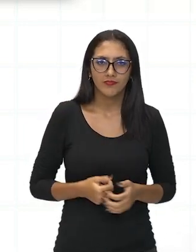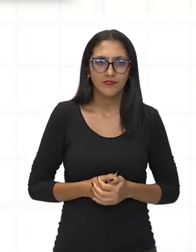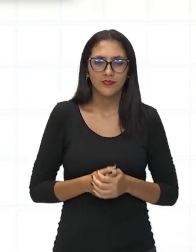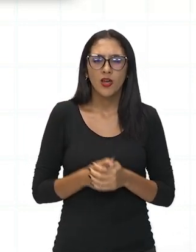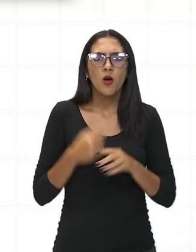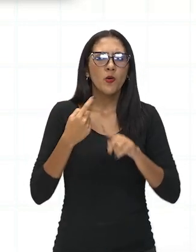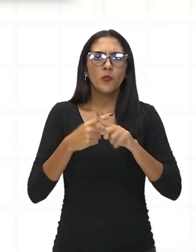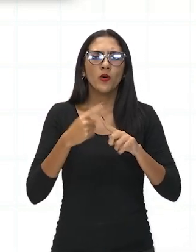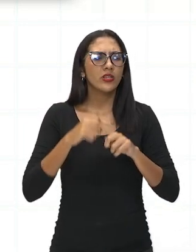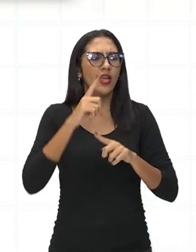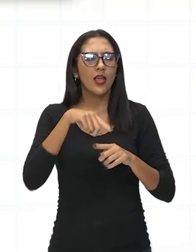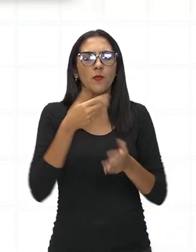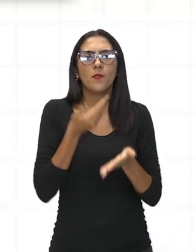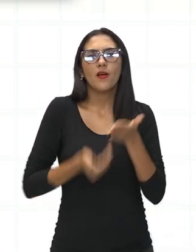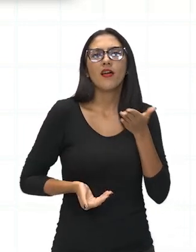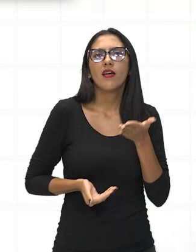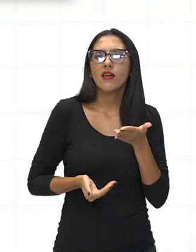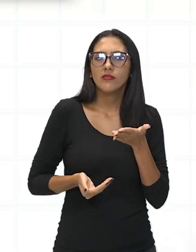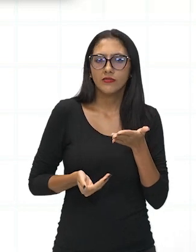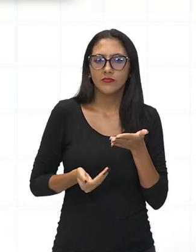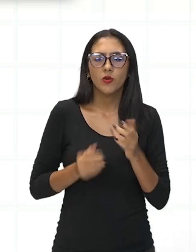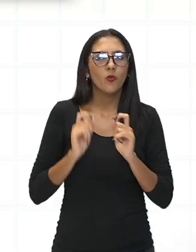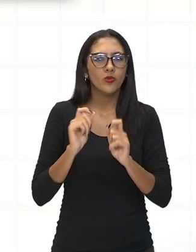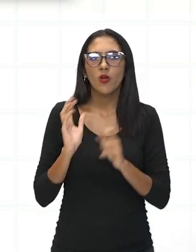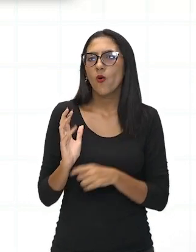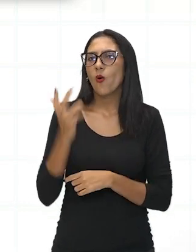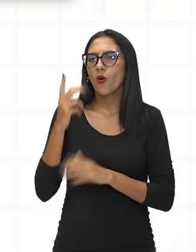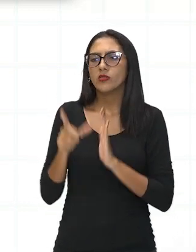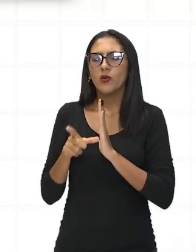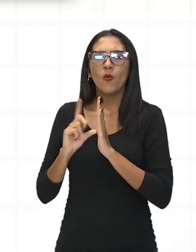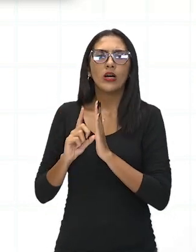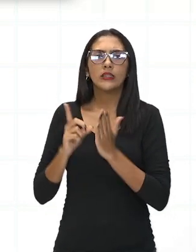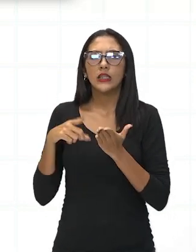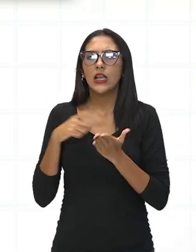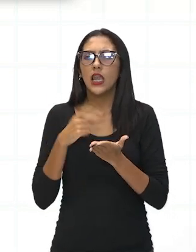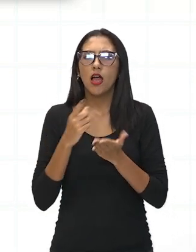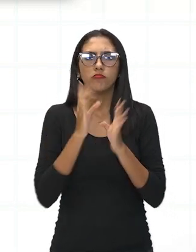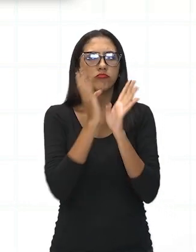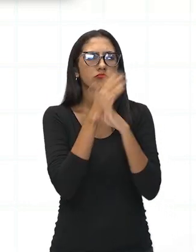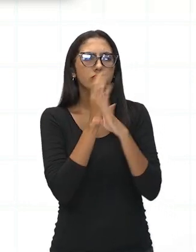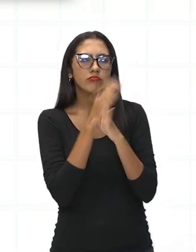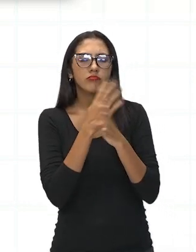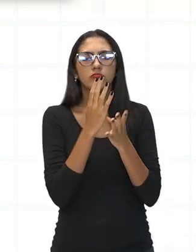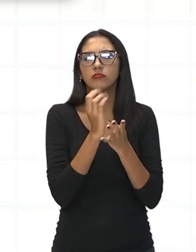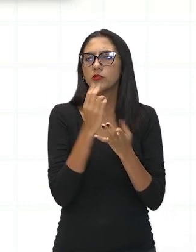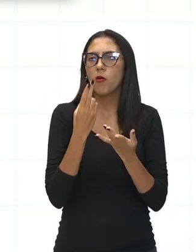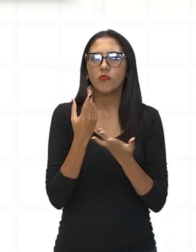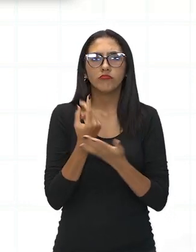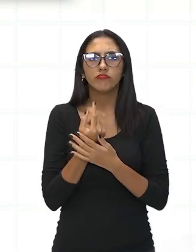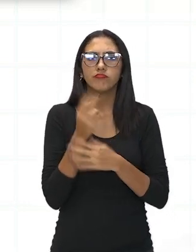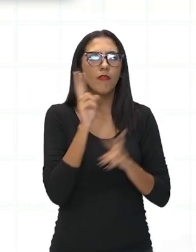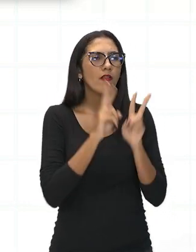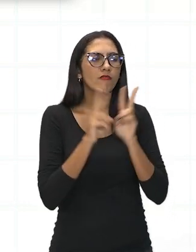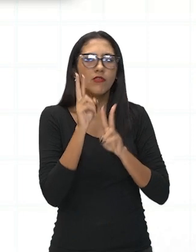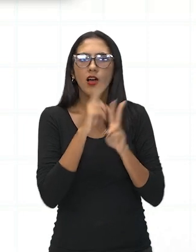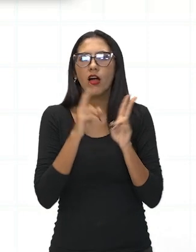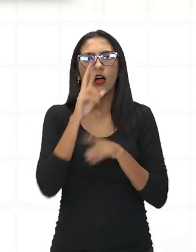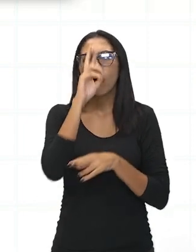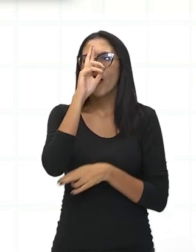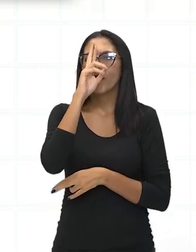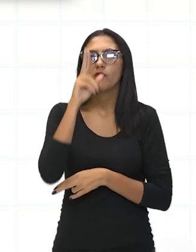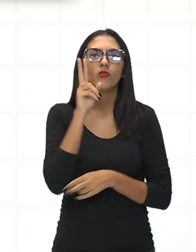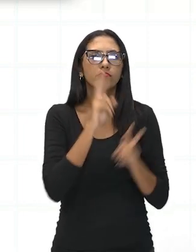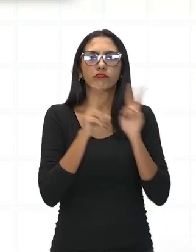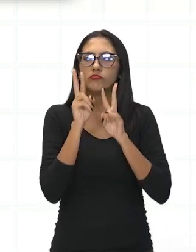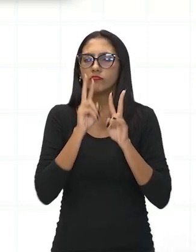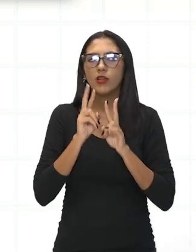ele perdeu o ônibus? O que aconteceu, tá? Estava distraído, ele estava patetando, fazendo outra coisa, então